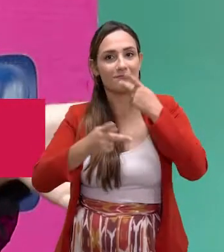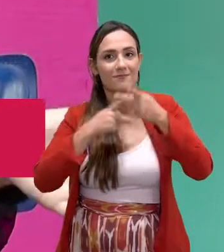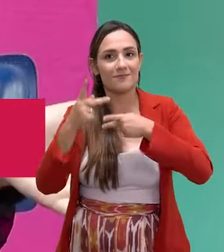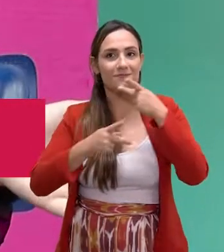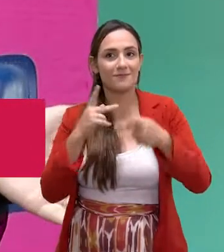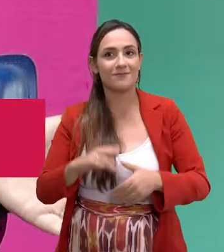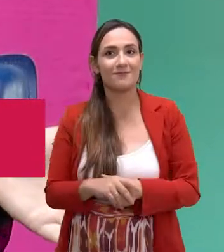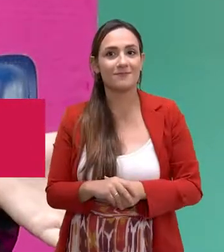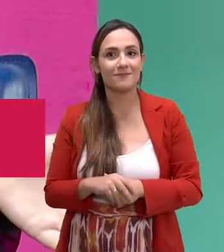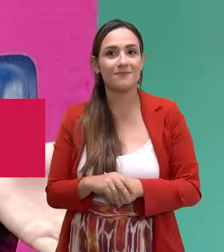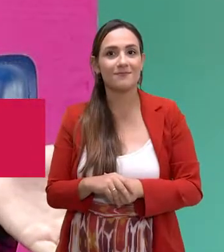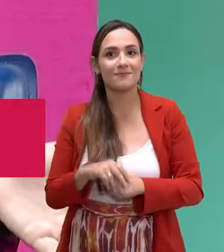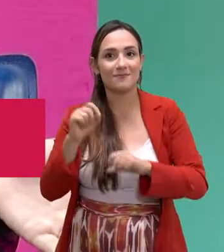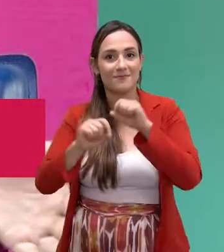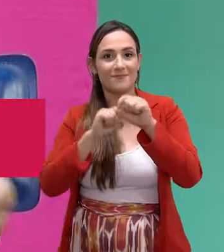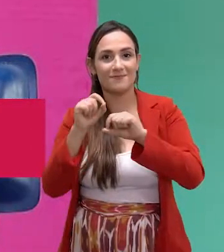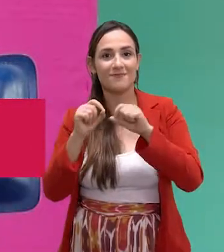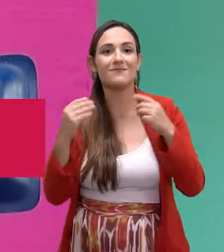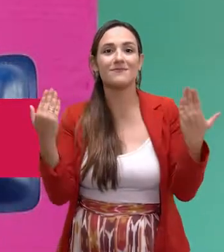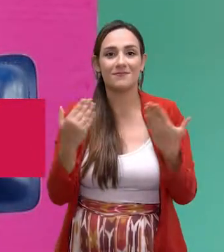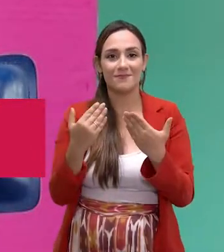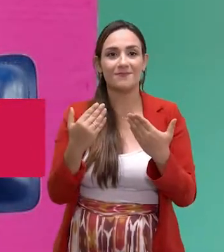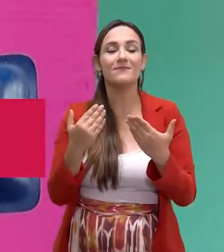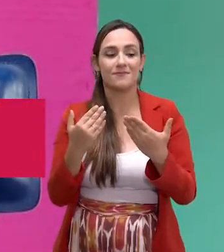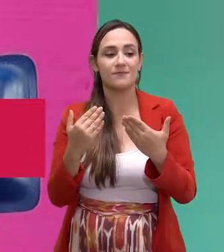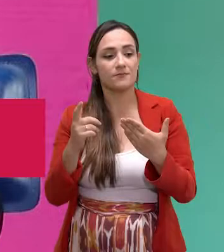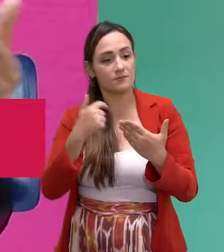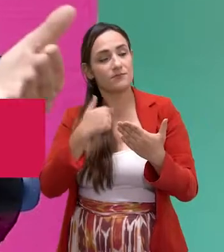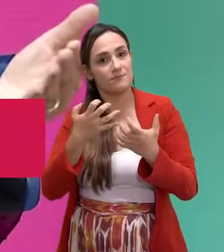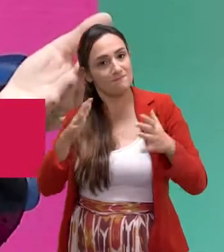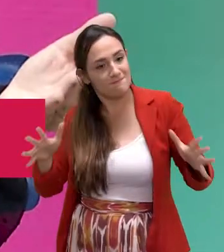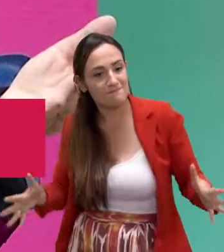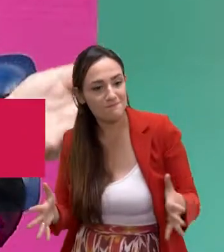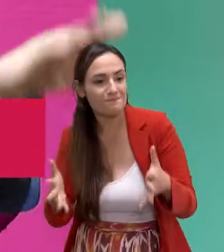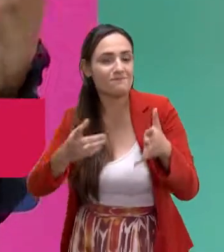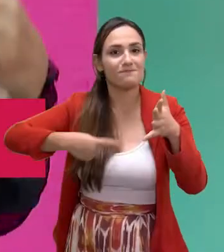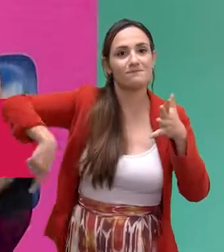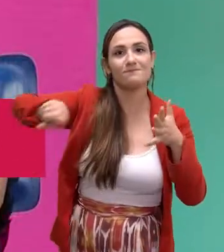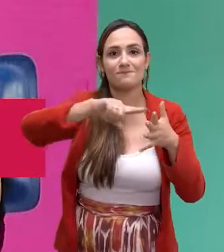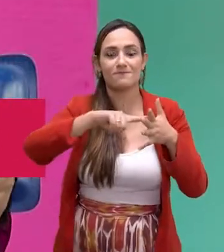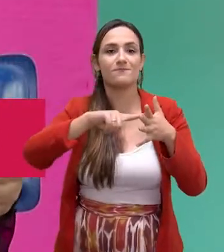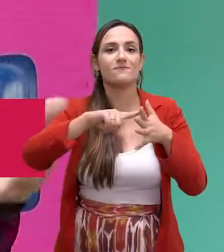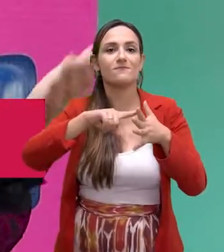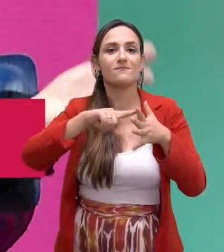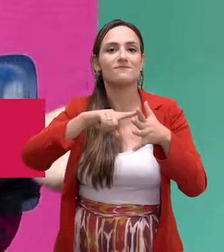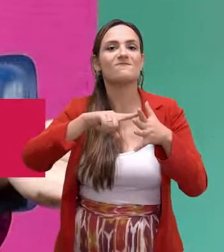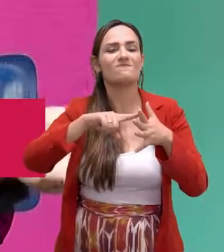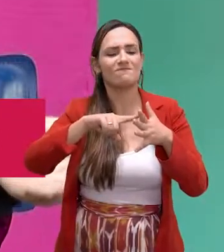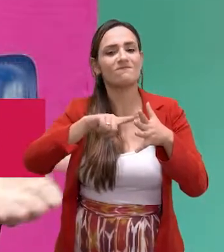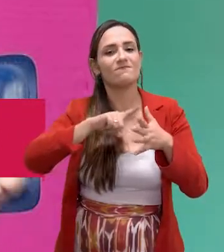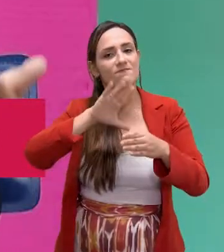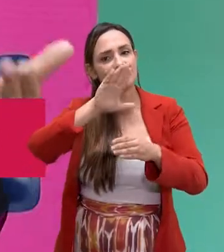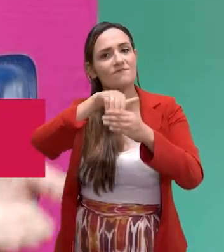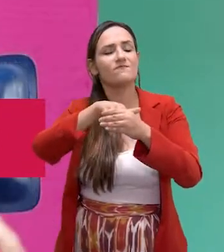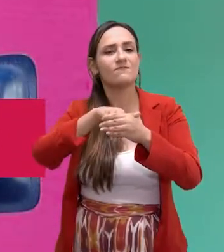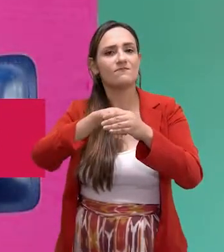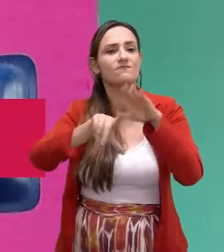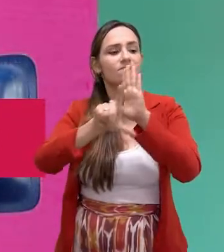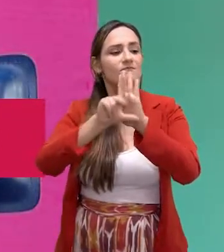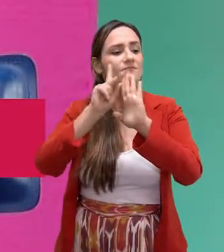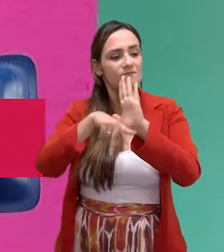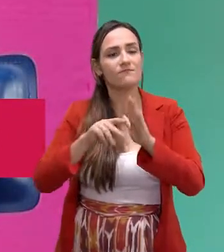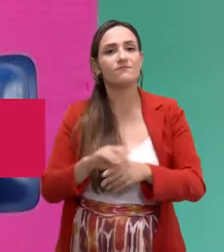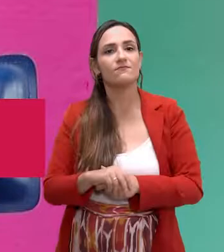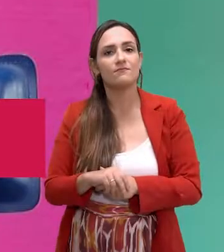eu vejo assim, Lívia, que a gente precisa também encorajar nossas mulheres para estarem nos legislativos votando esses projetos, né? Como você falava, hoje nós temos